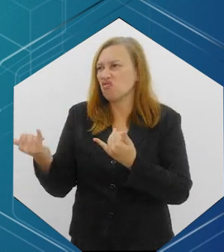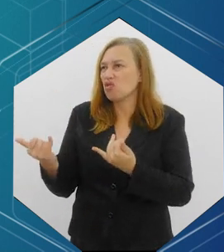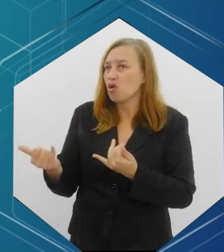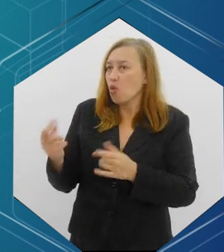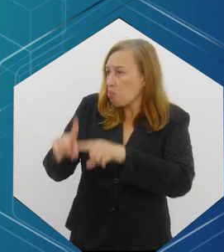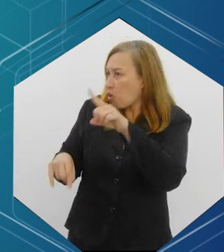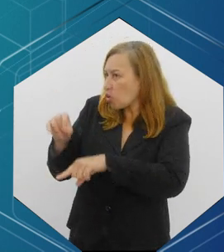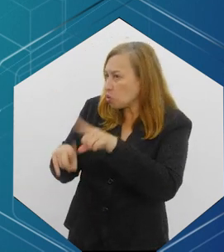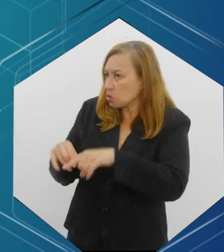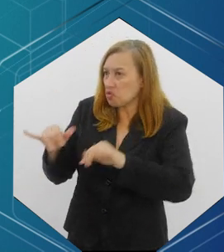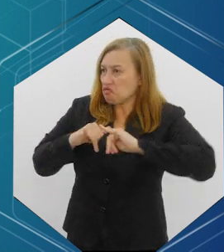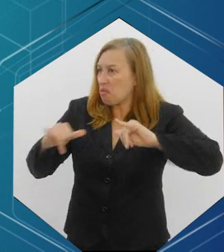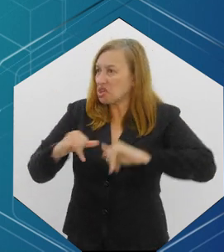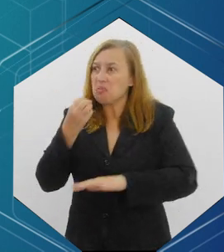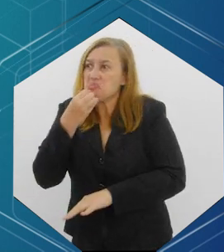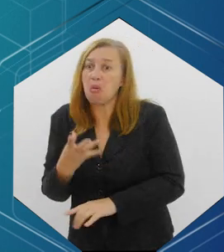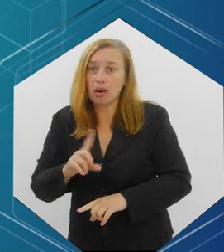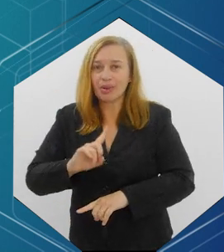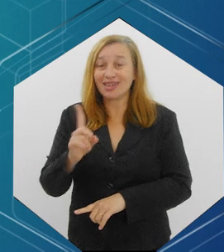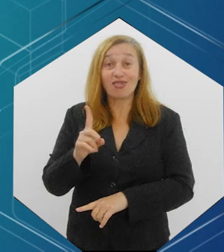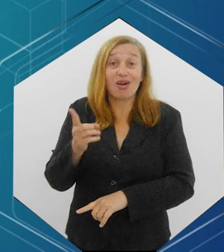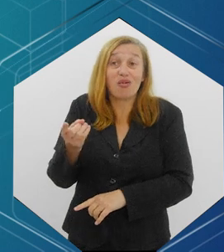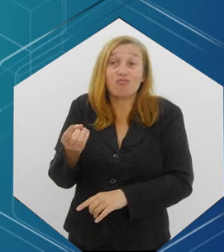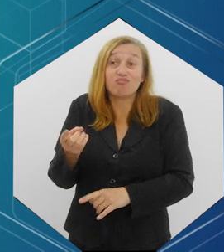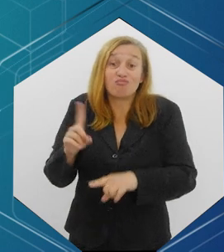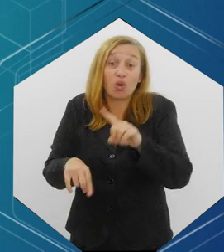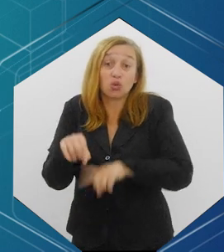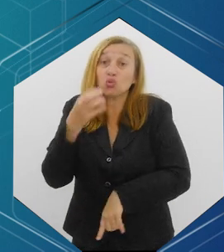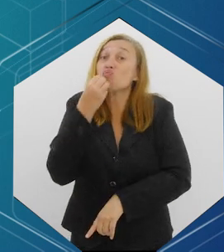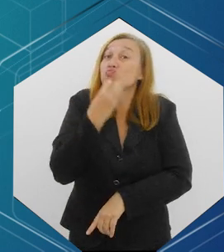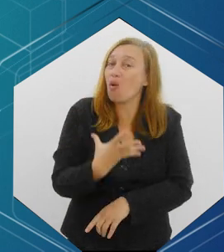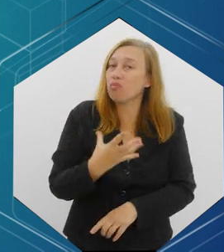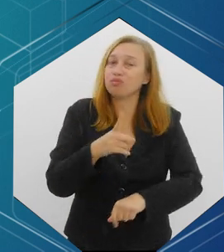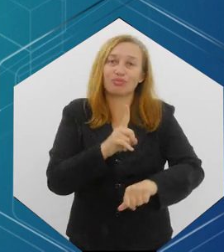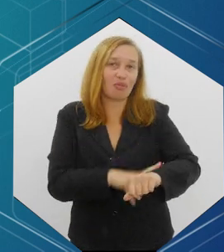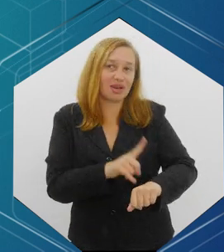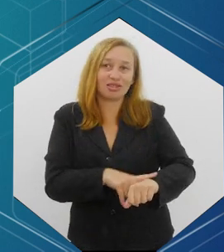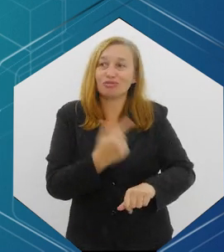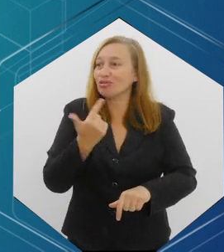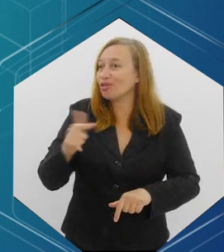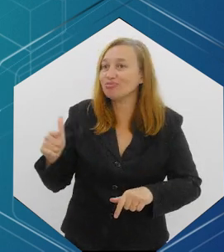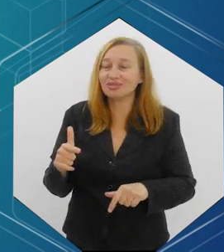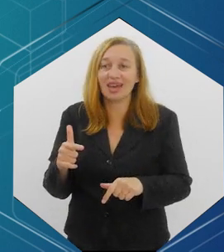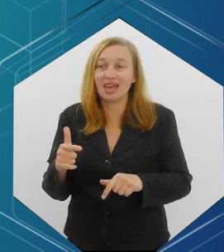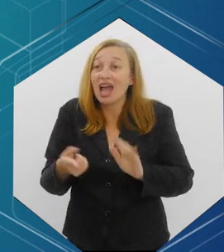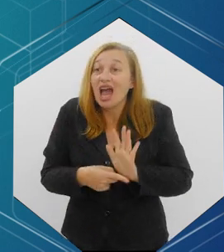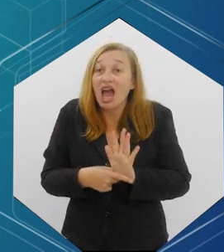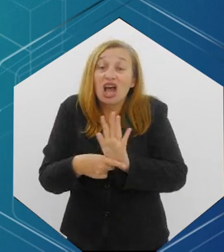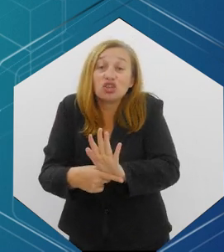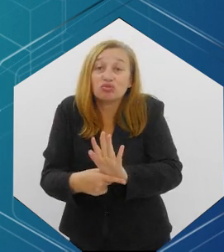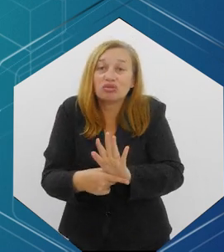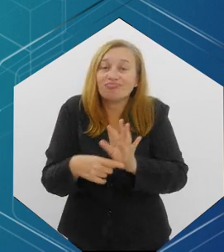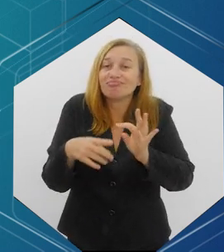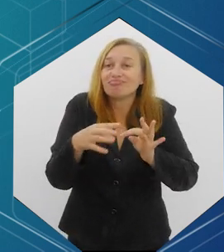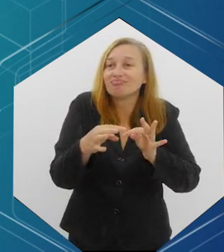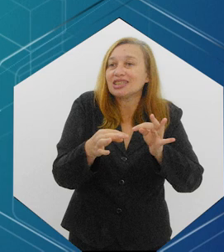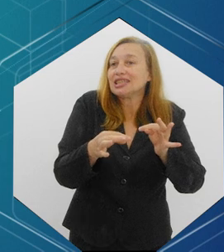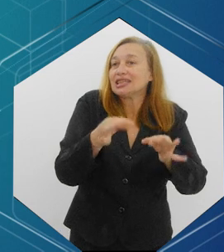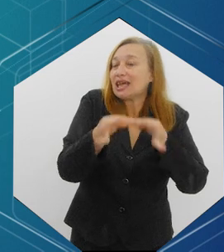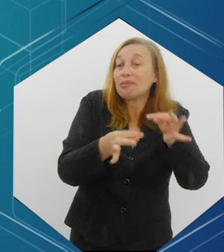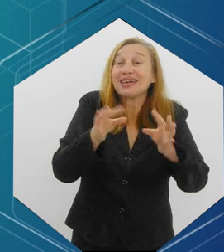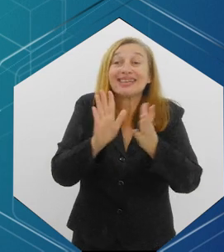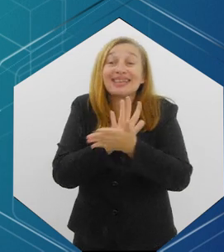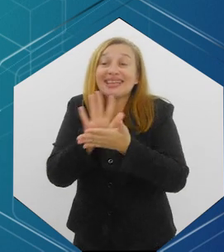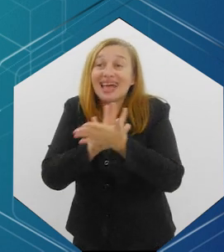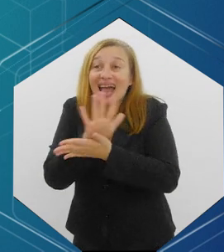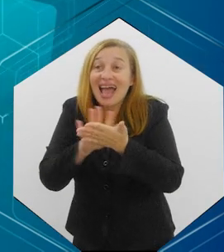muito bom e não é um produto ideal para aquele momento. Às vezes não tem nenhum efeito terapêutico ou